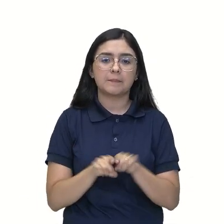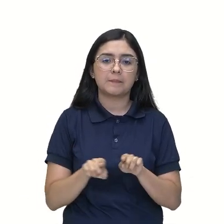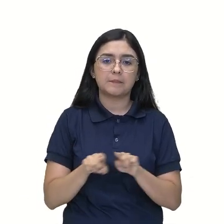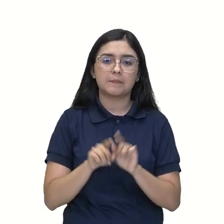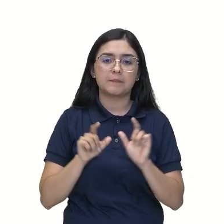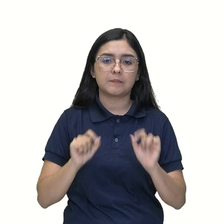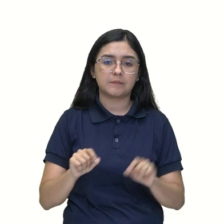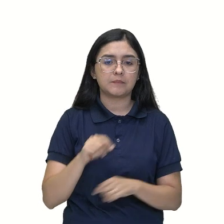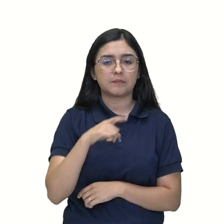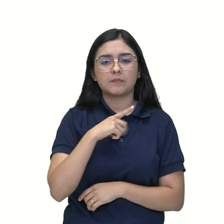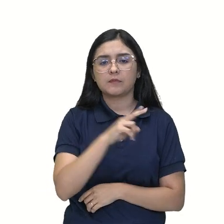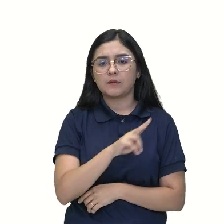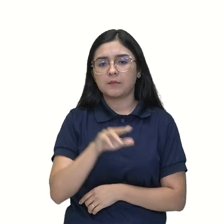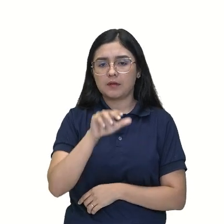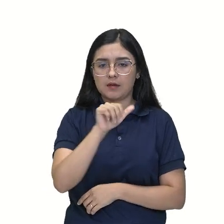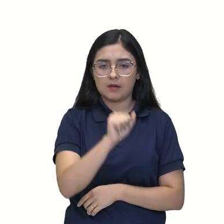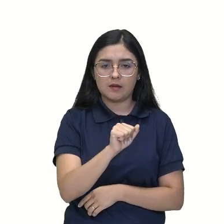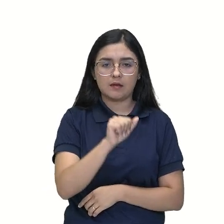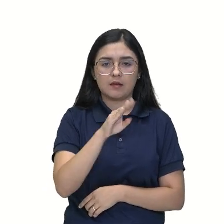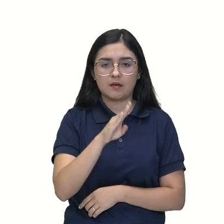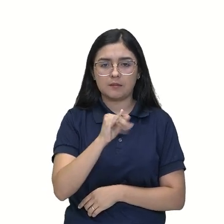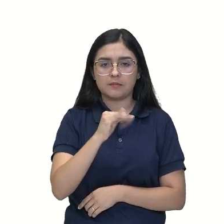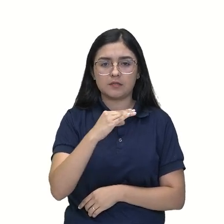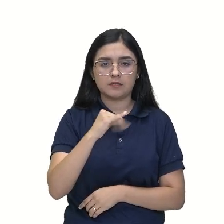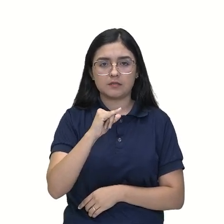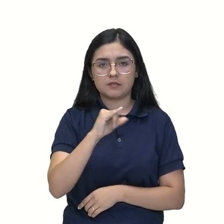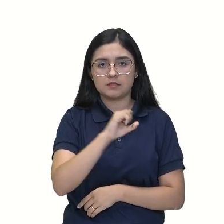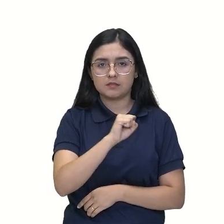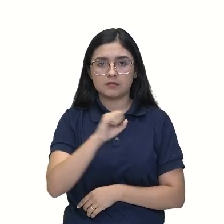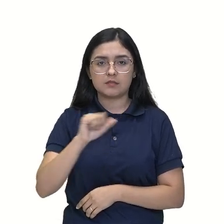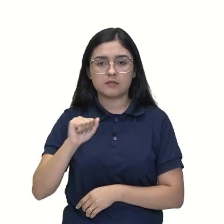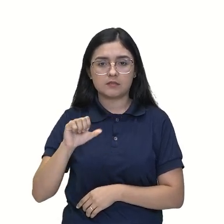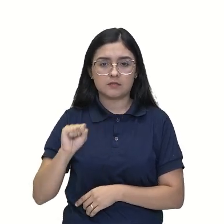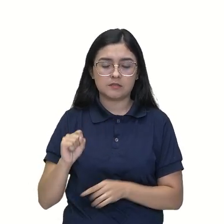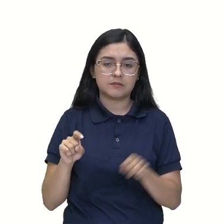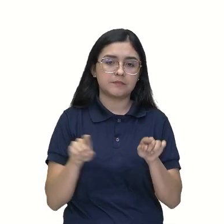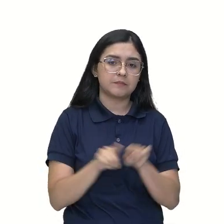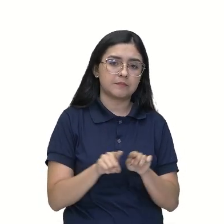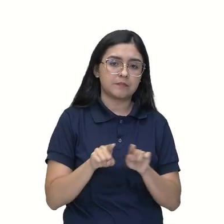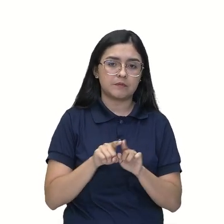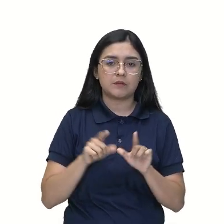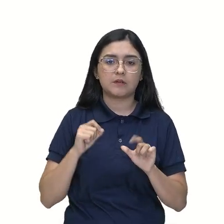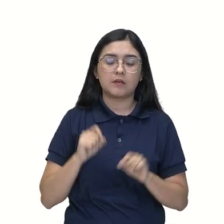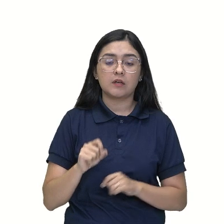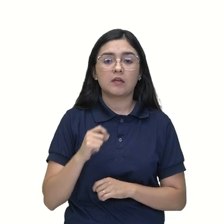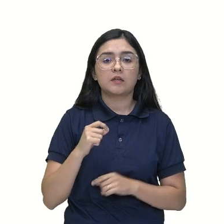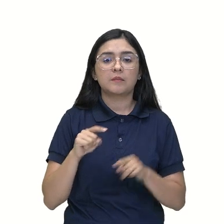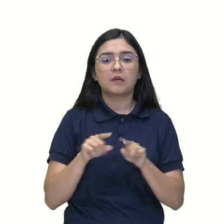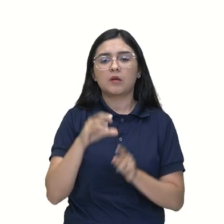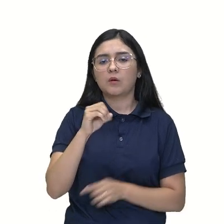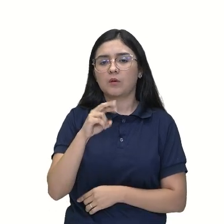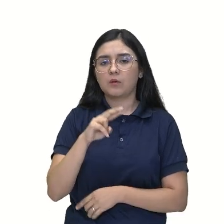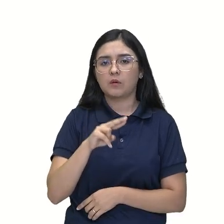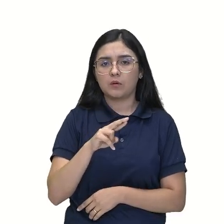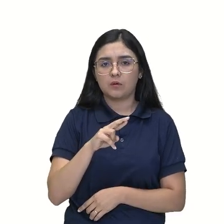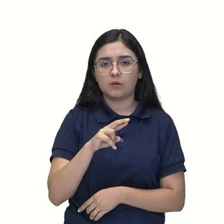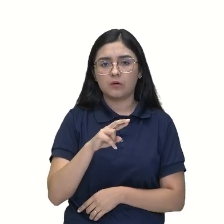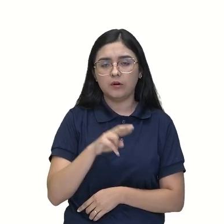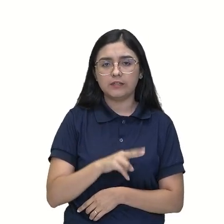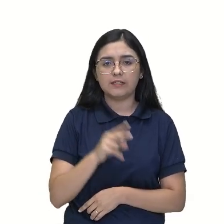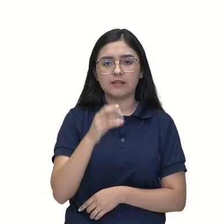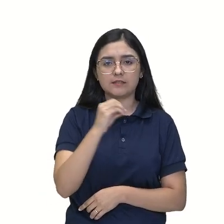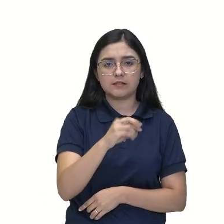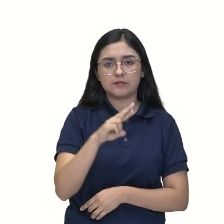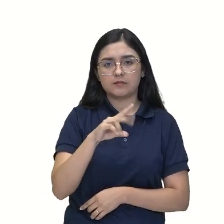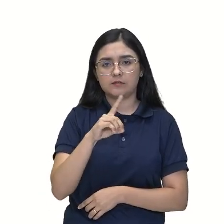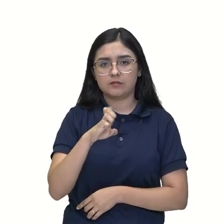das abscissas e o eixo y, eixo das ordenadas, ok? E aí o que eu vou fazer aqui? Ó? Eu vou pegar